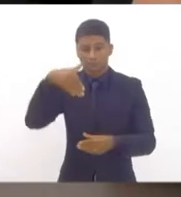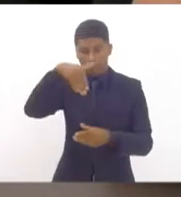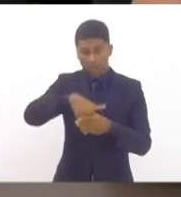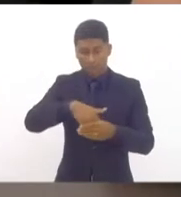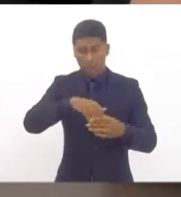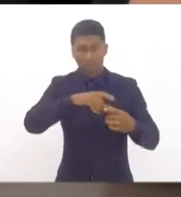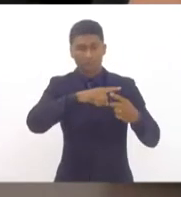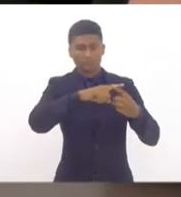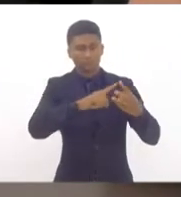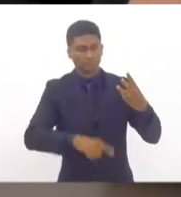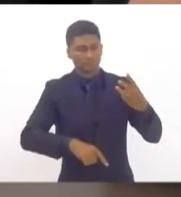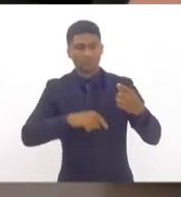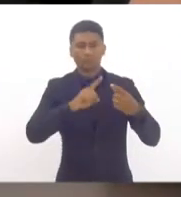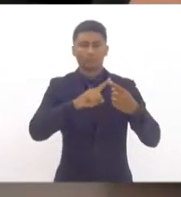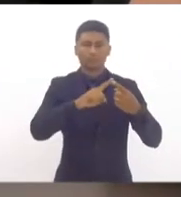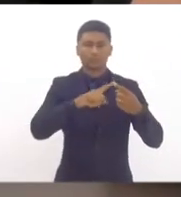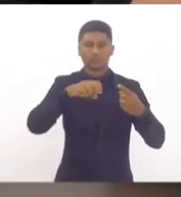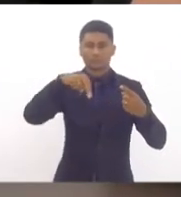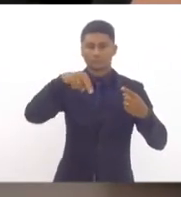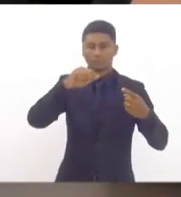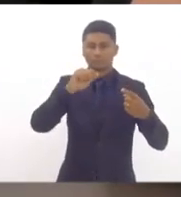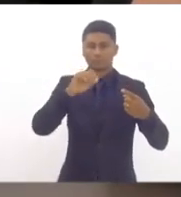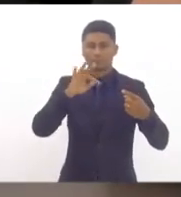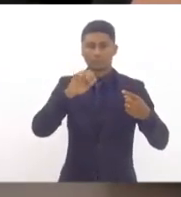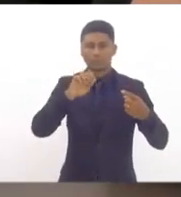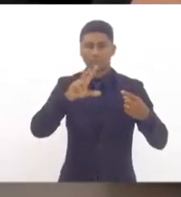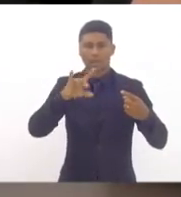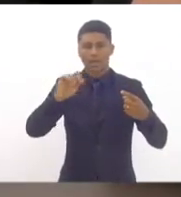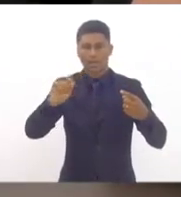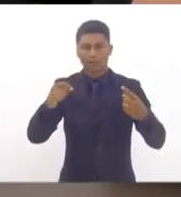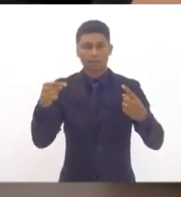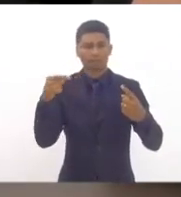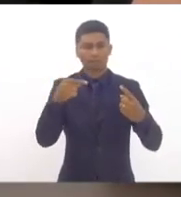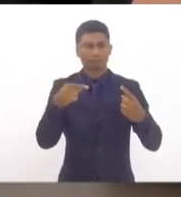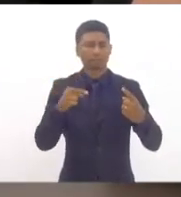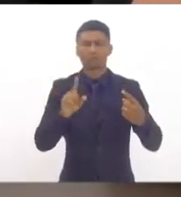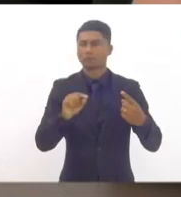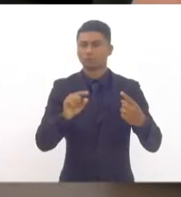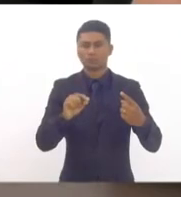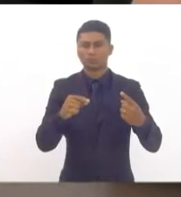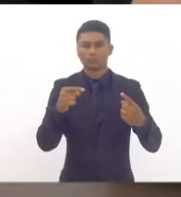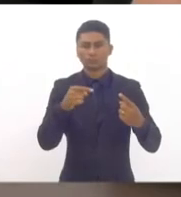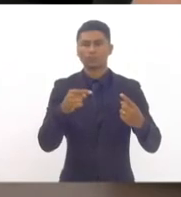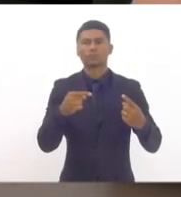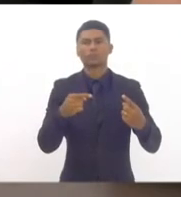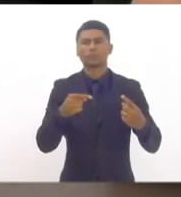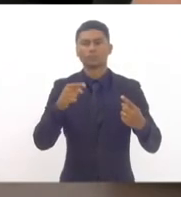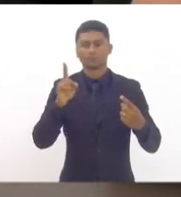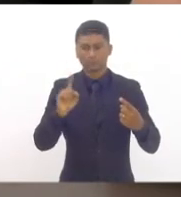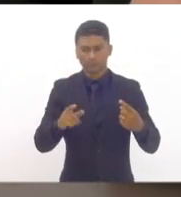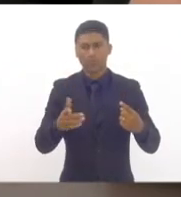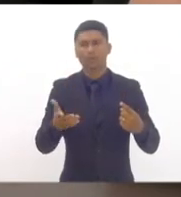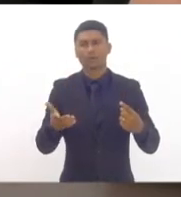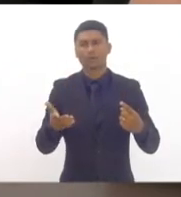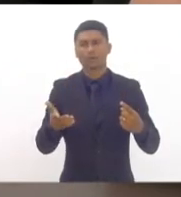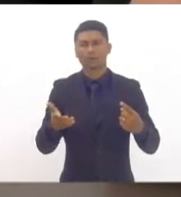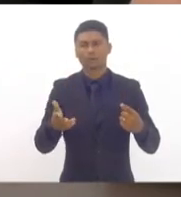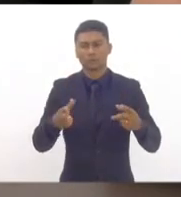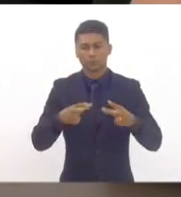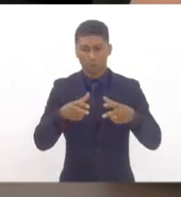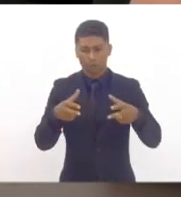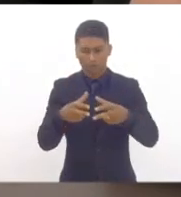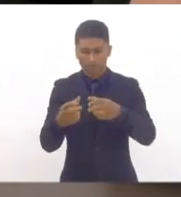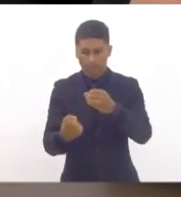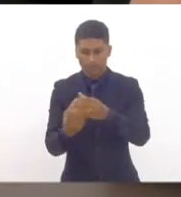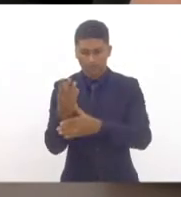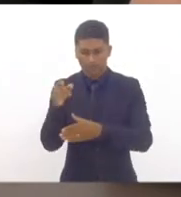para a doutora Natália Damasio, para, no sentido mesmo de fortalecer a forma com que o comitê foi